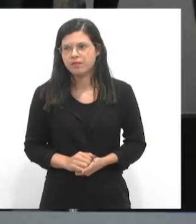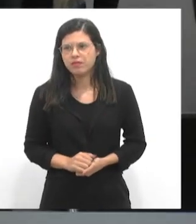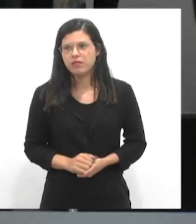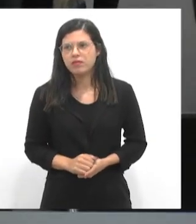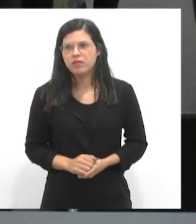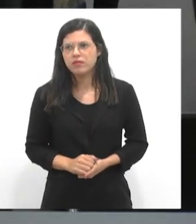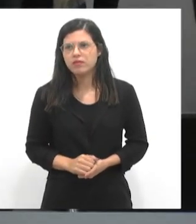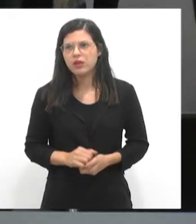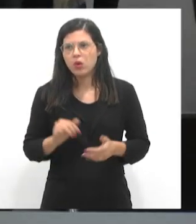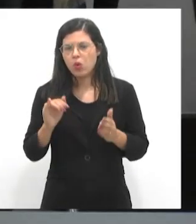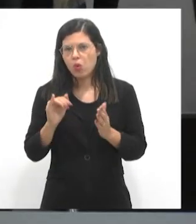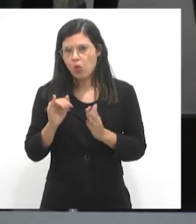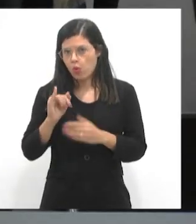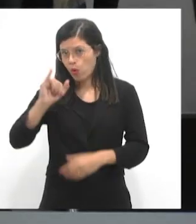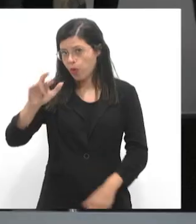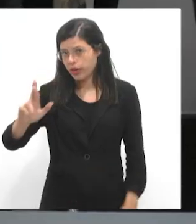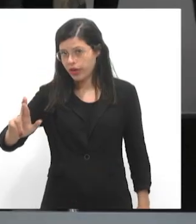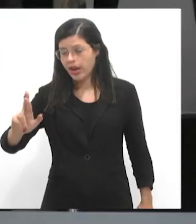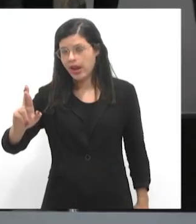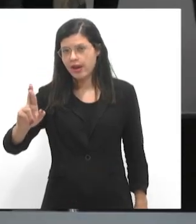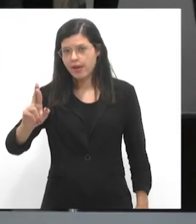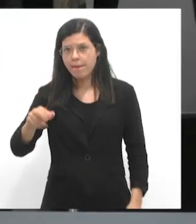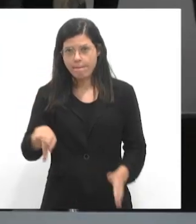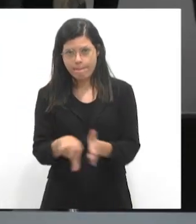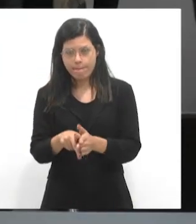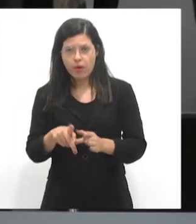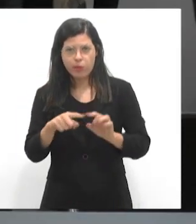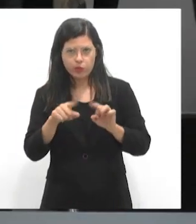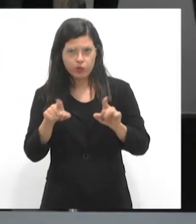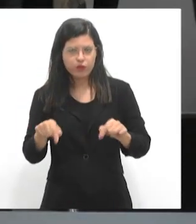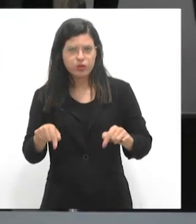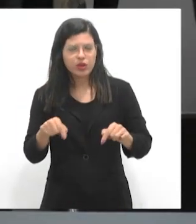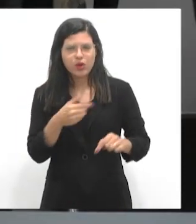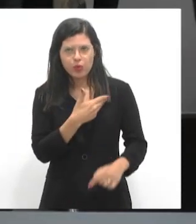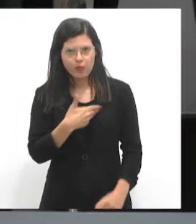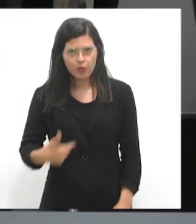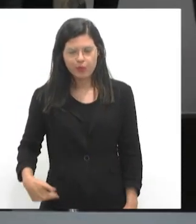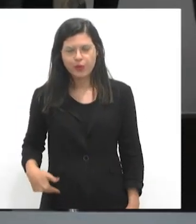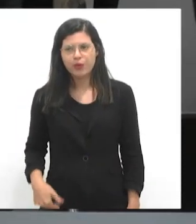o imposto de renda do funcionário público